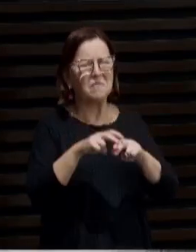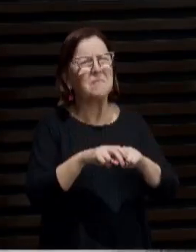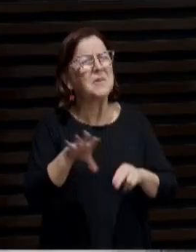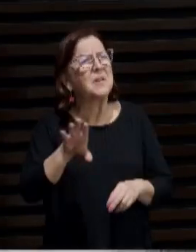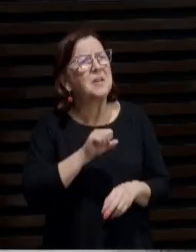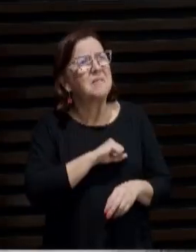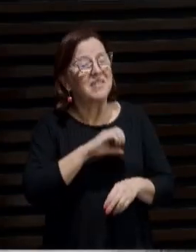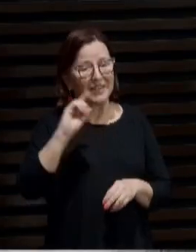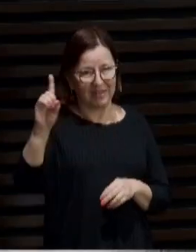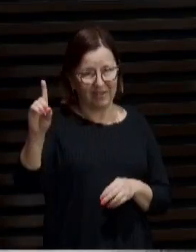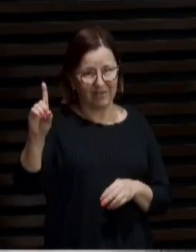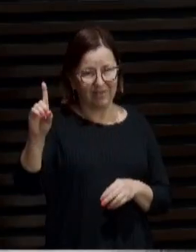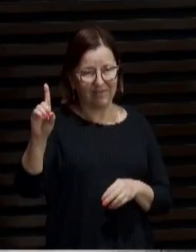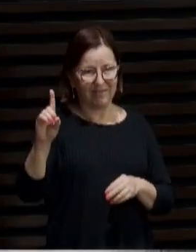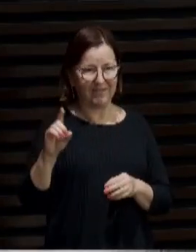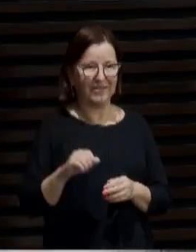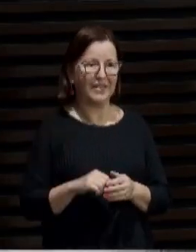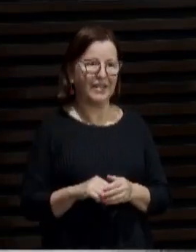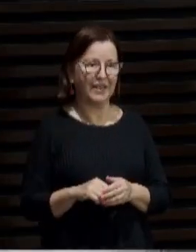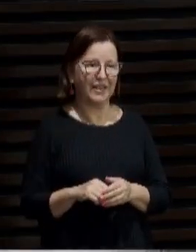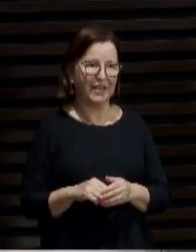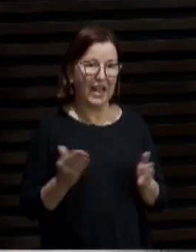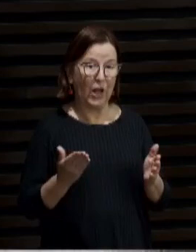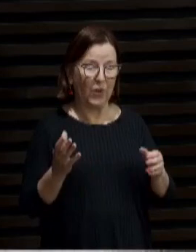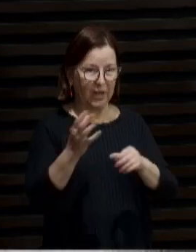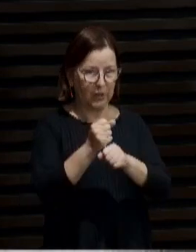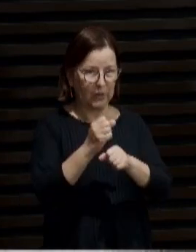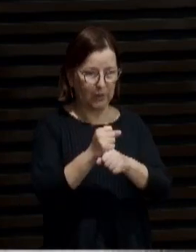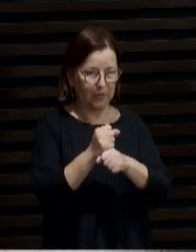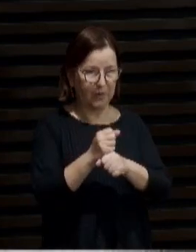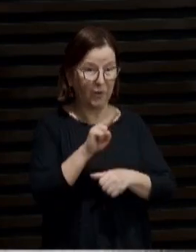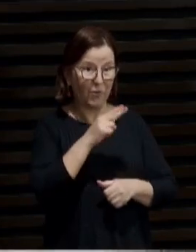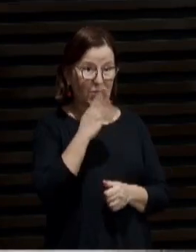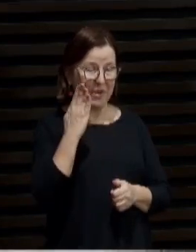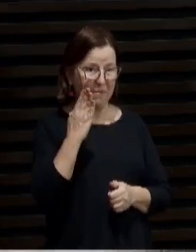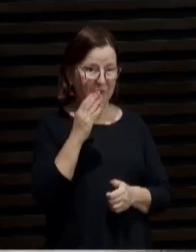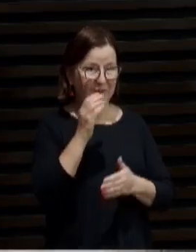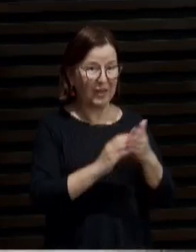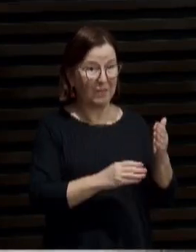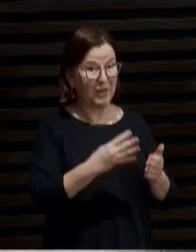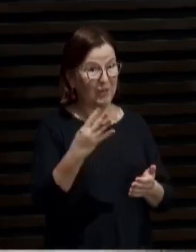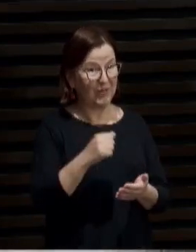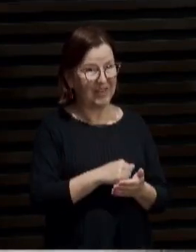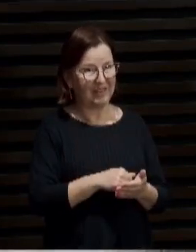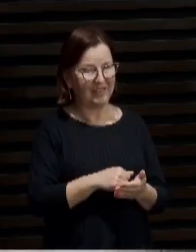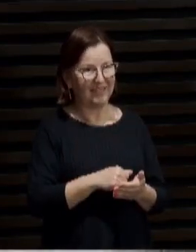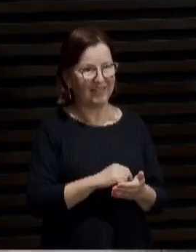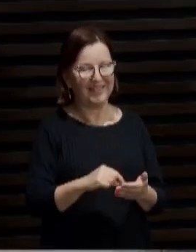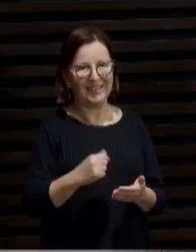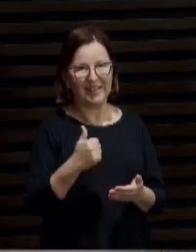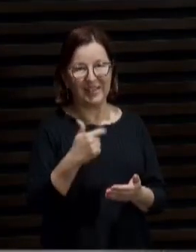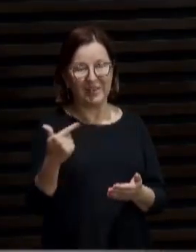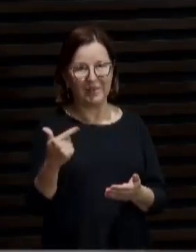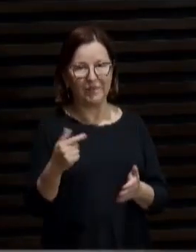Deus. Junte Romanos 12 com Hebreus 4:12. Olha que coisa. Que apresenteis o vosso